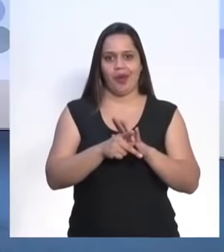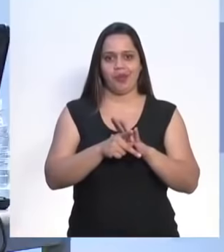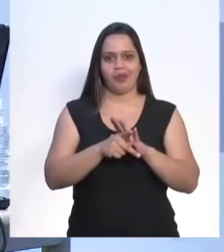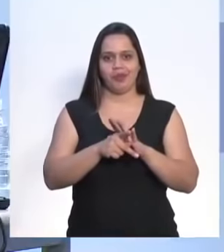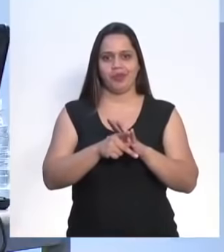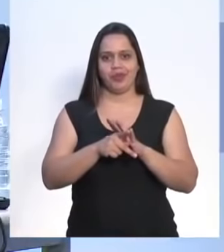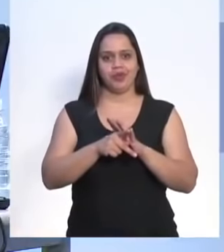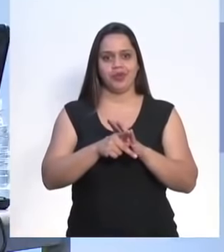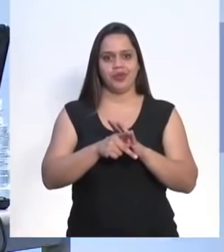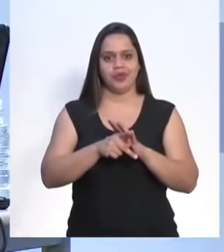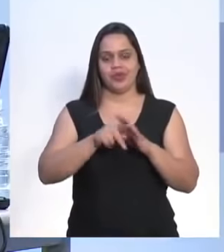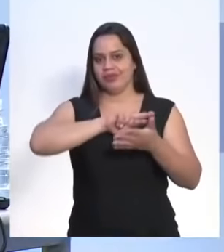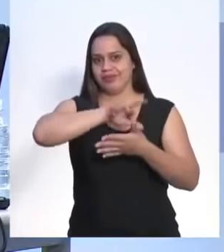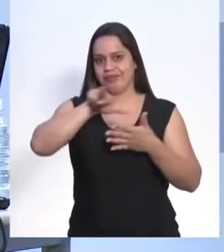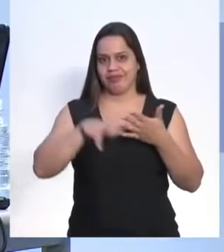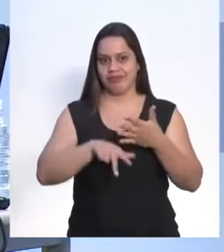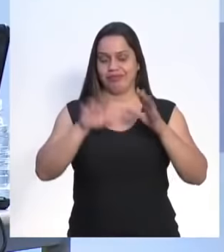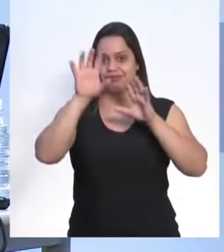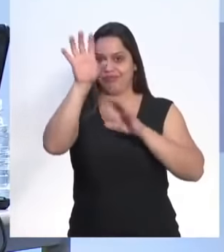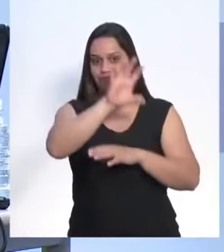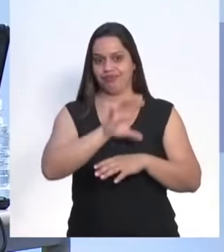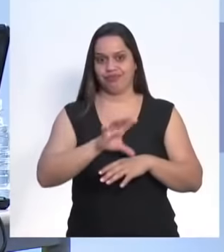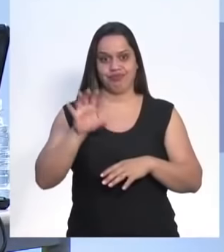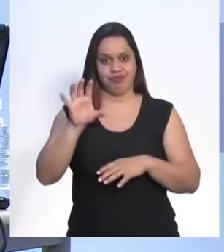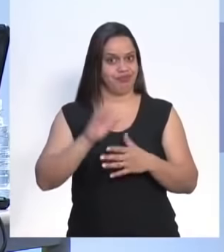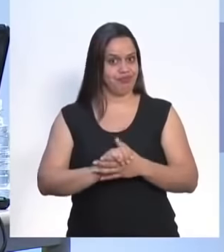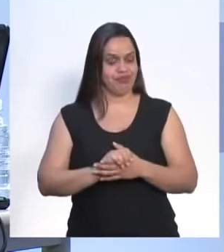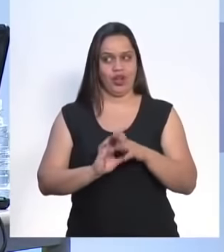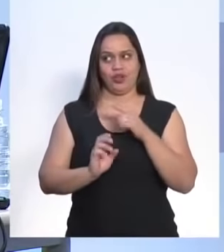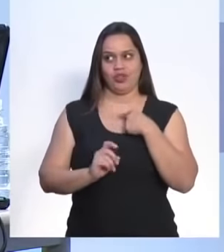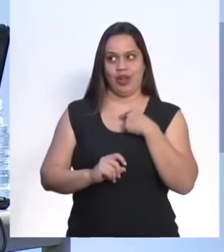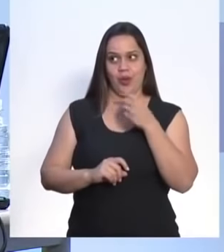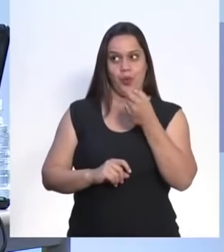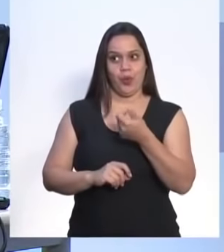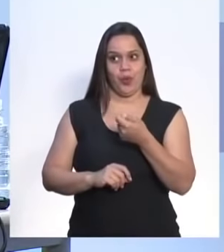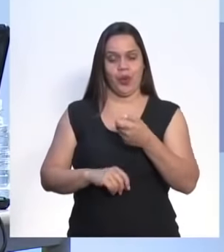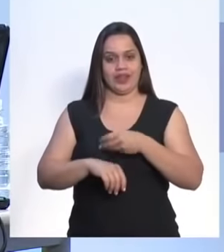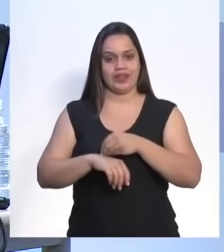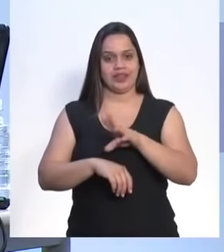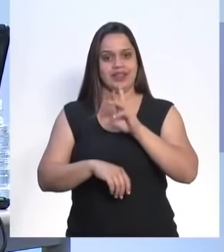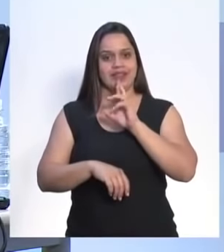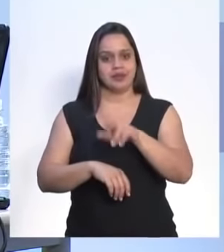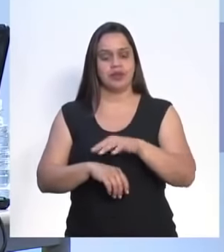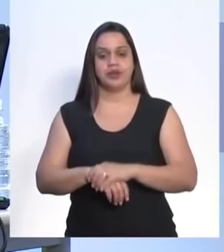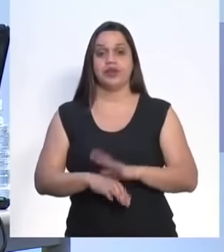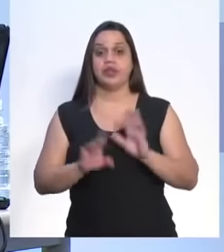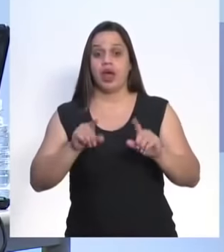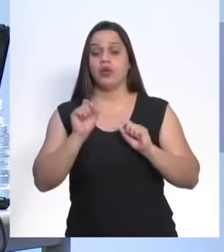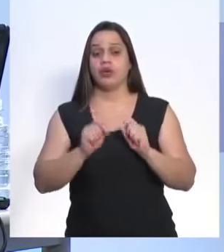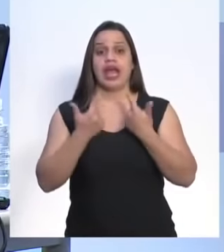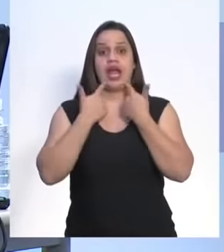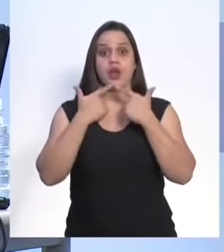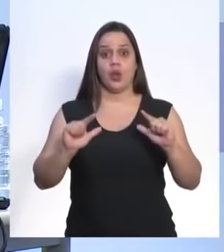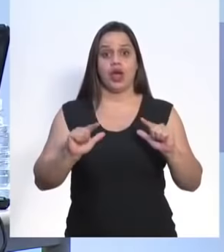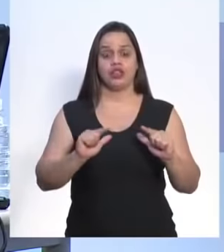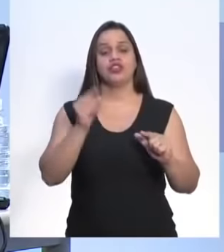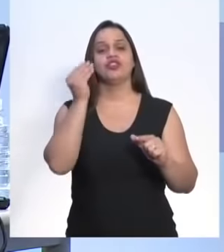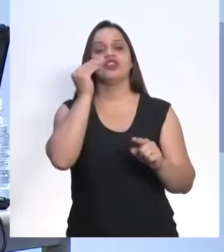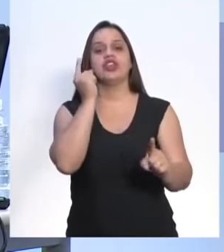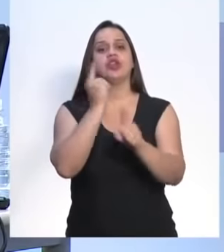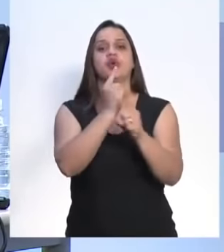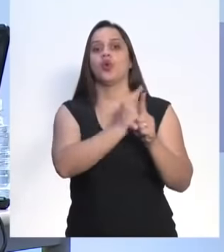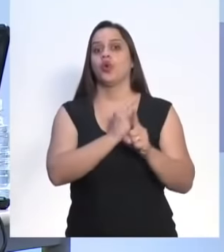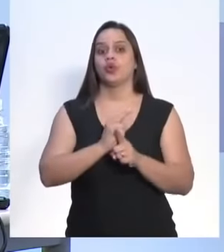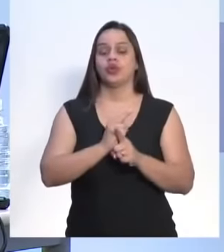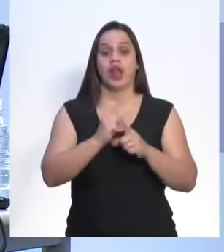temos ótima. O quê? Aqui prevalece uma linguagem que a gente tenta encontrar em regiões diferentes. Tá? Então,